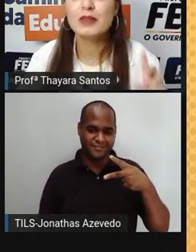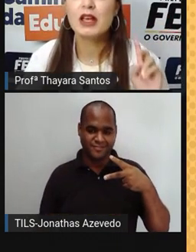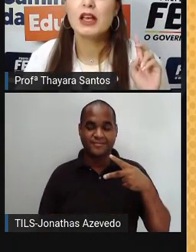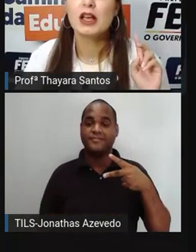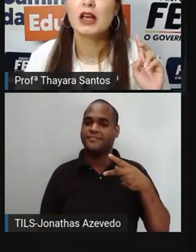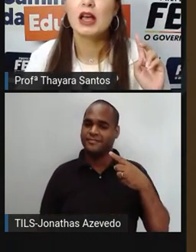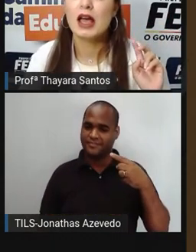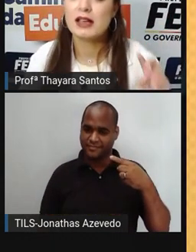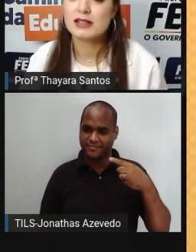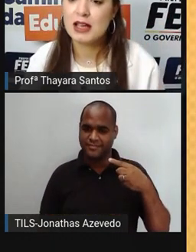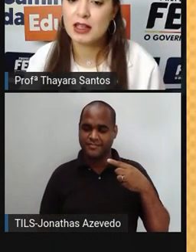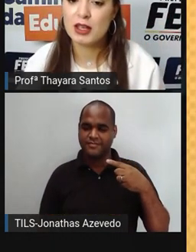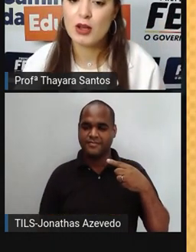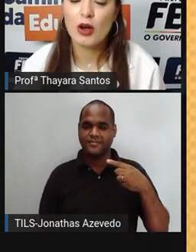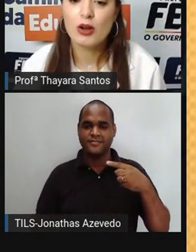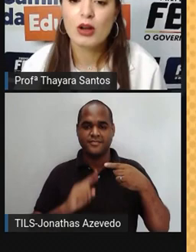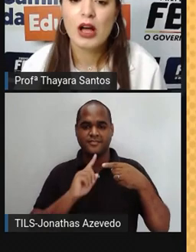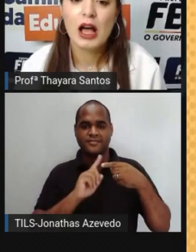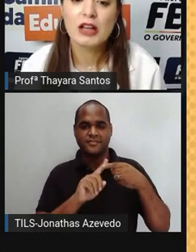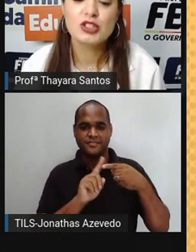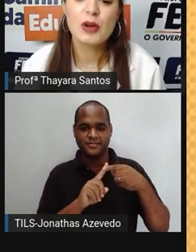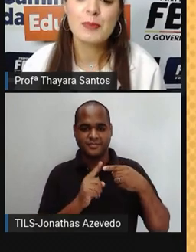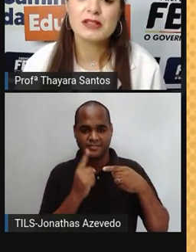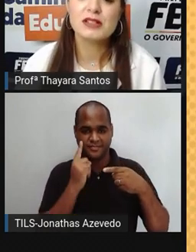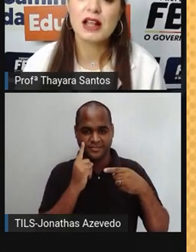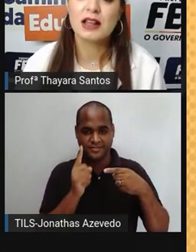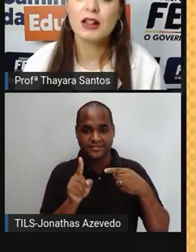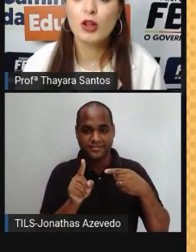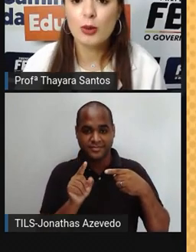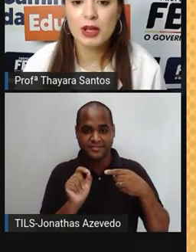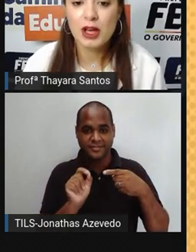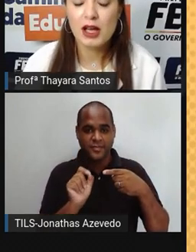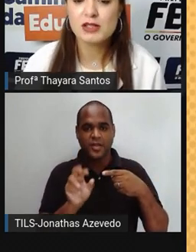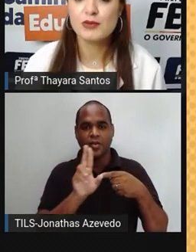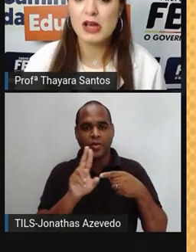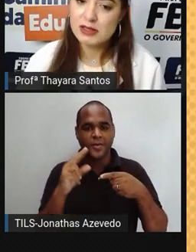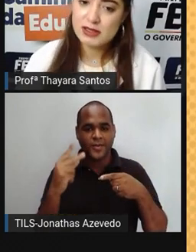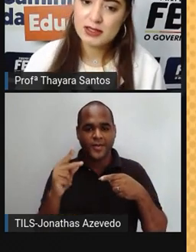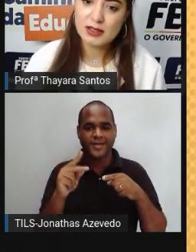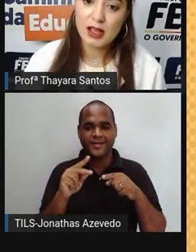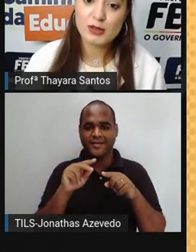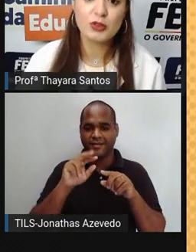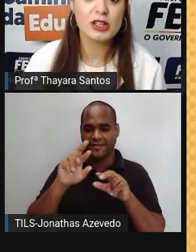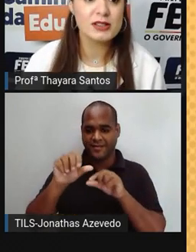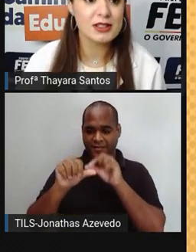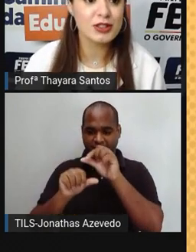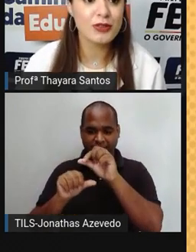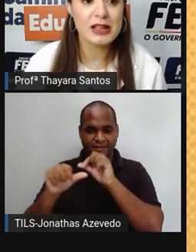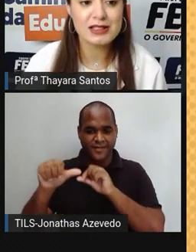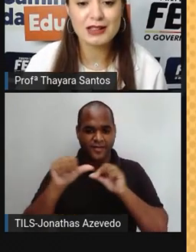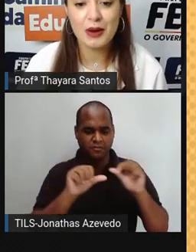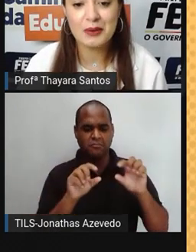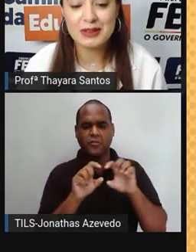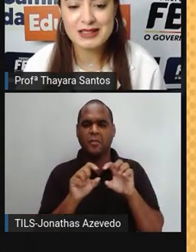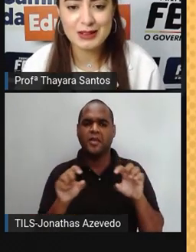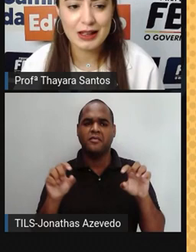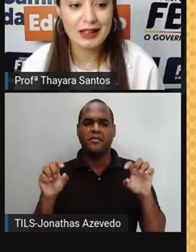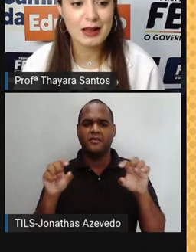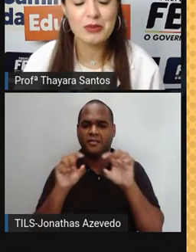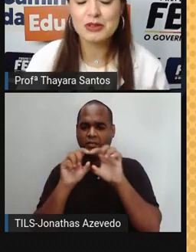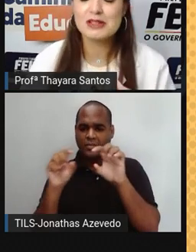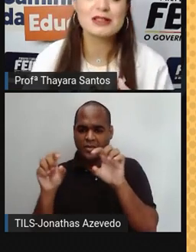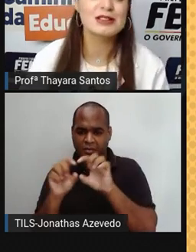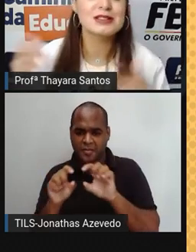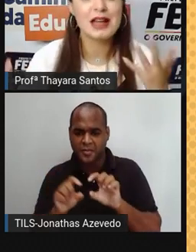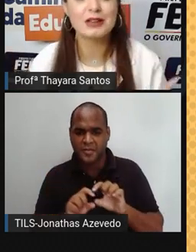primeira essa daqui ó a gente vai precisar dar nome as frases que as mudanças de Fases que estão acontecendo